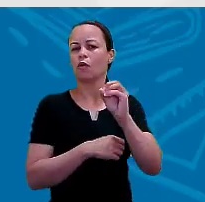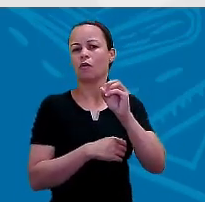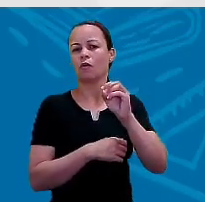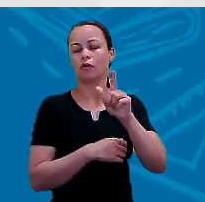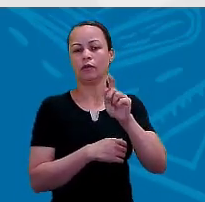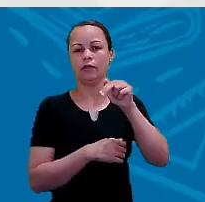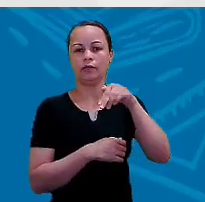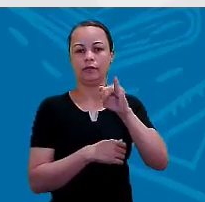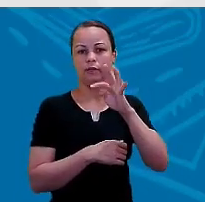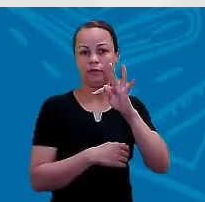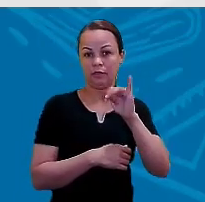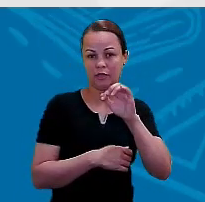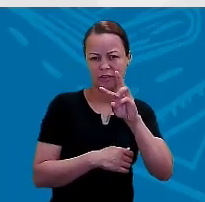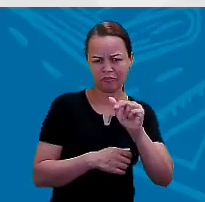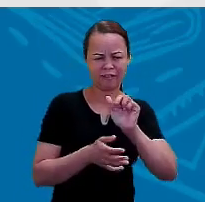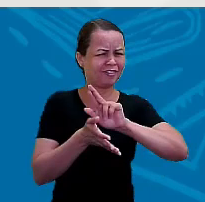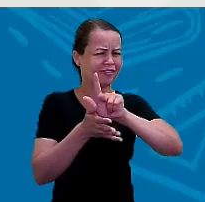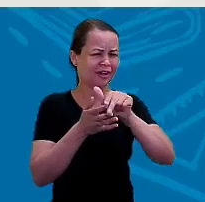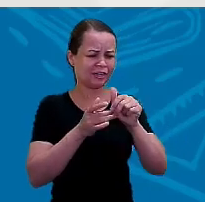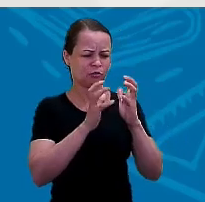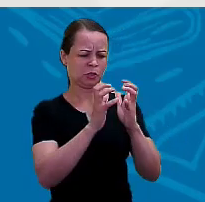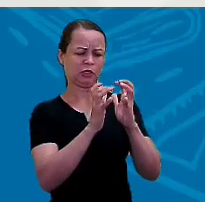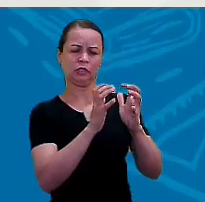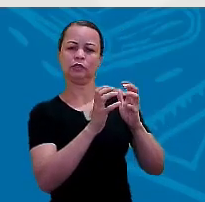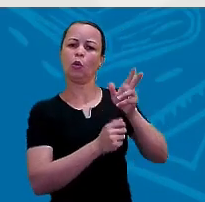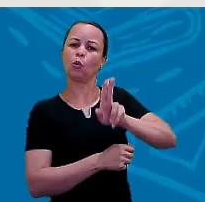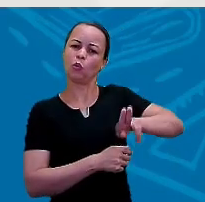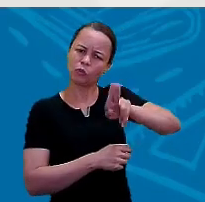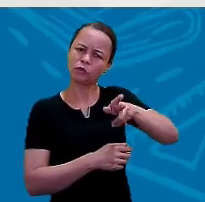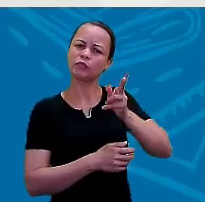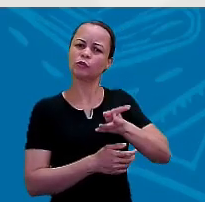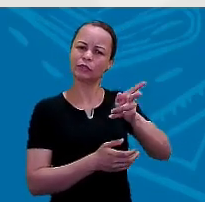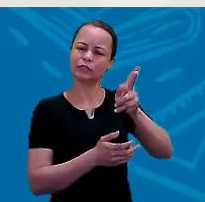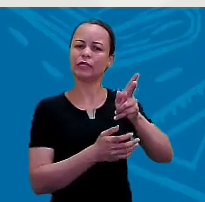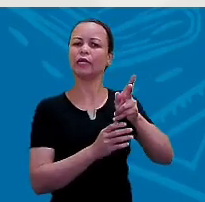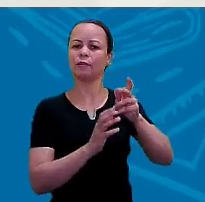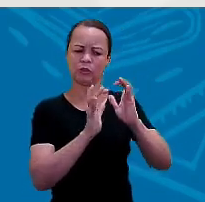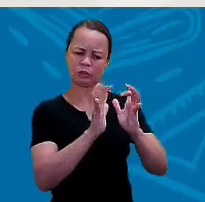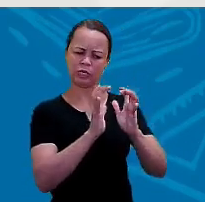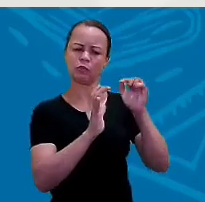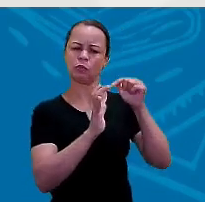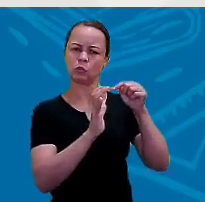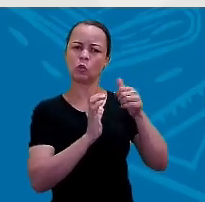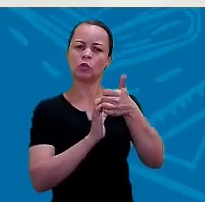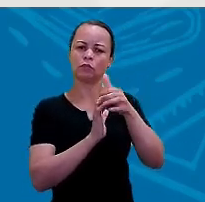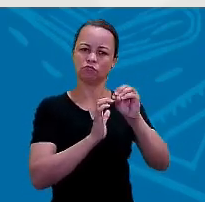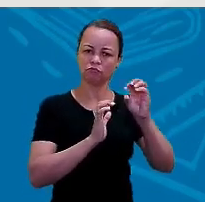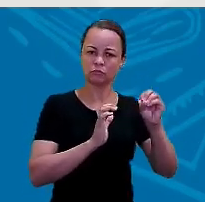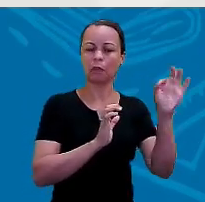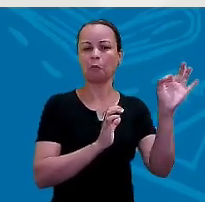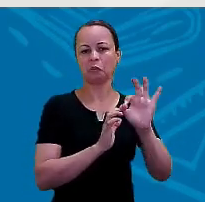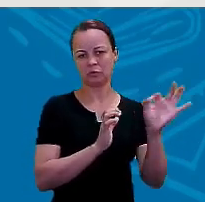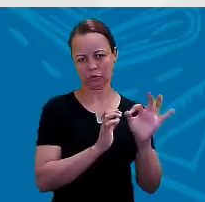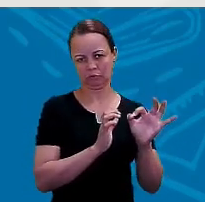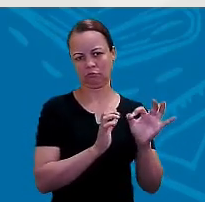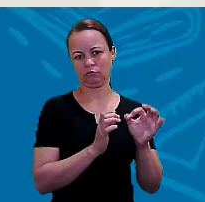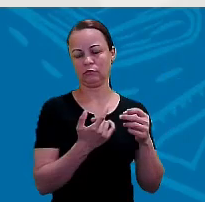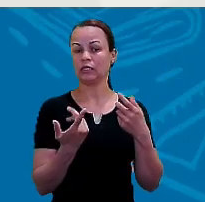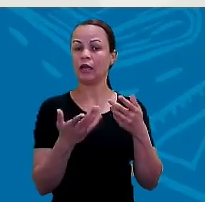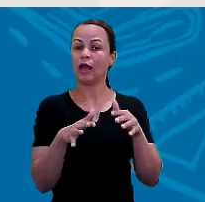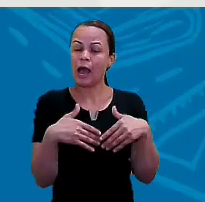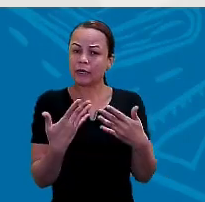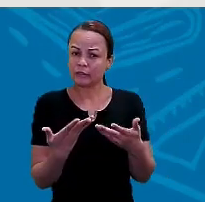Então, a gente está usando o tempo todo o nosso cérebro 100%. E repito, até quando você está em